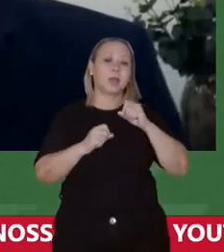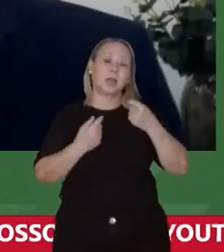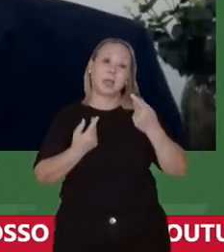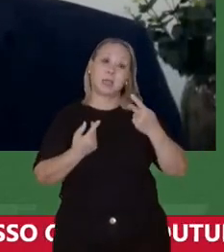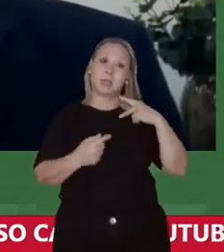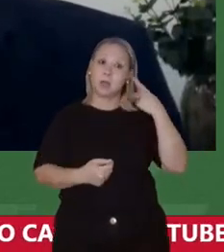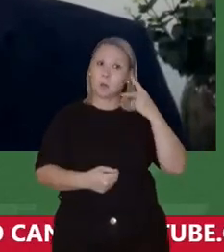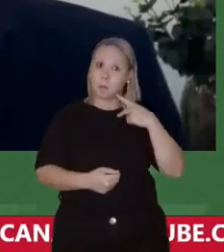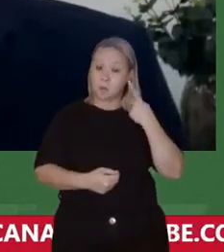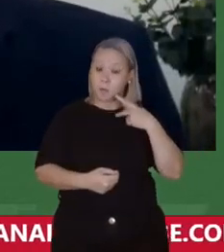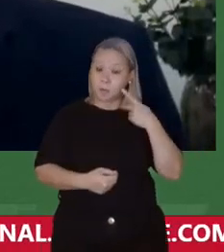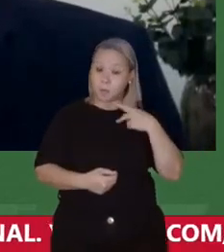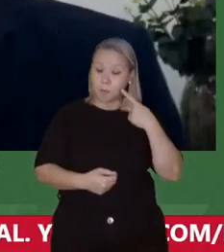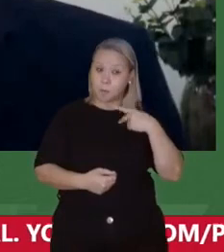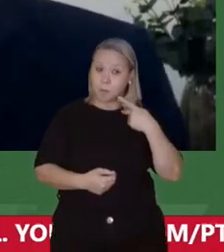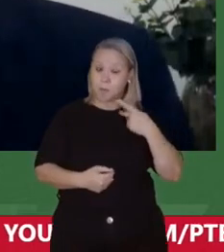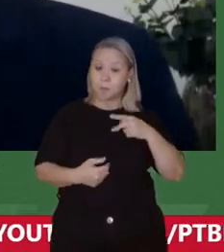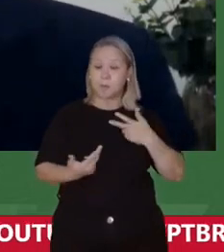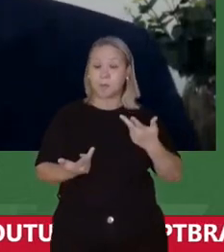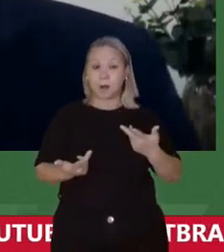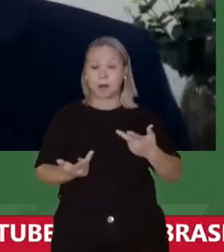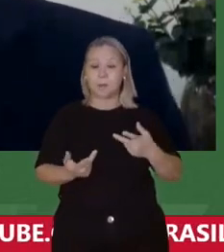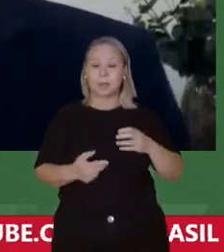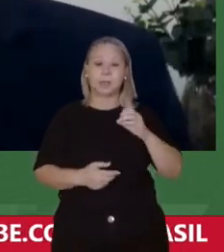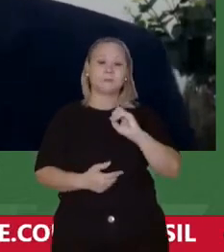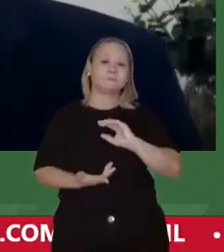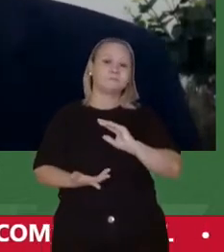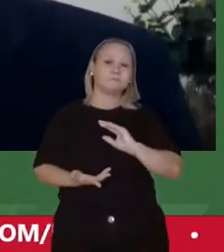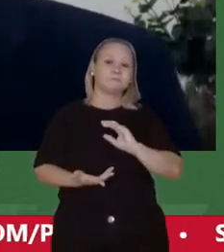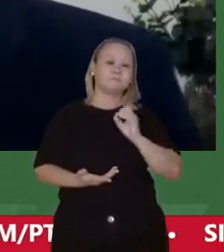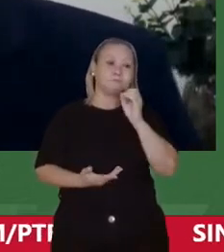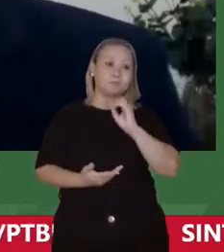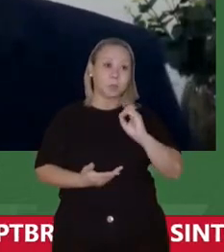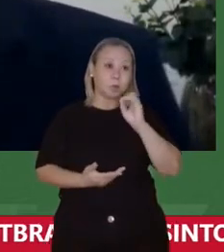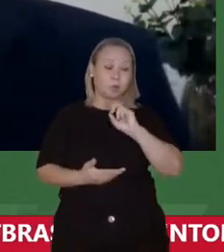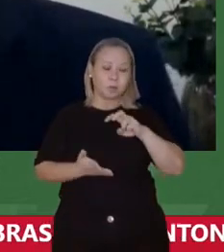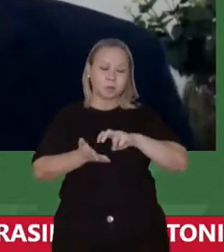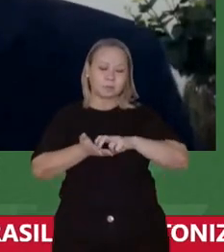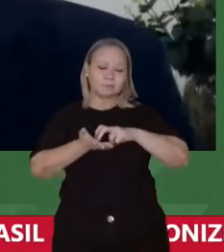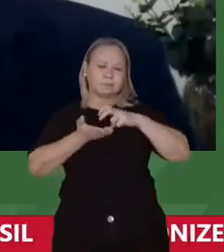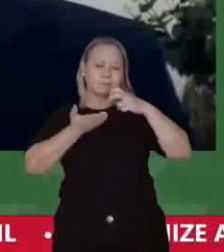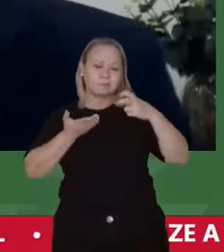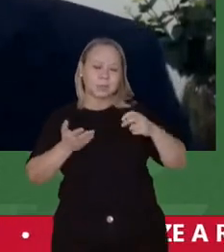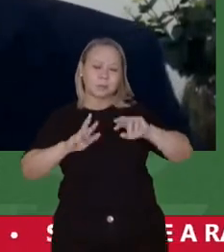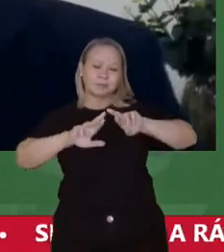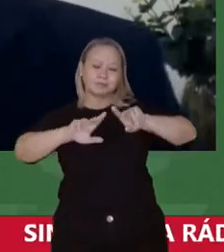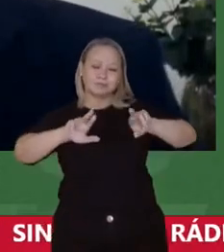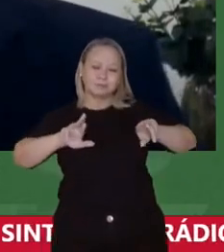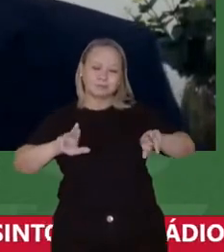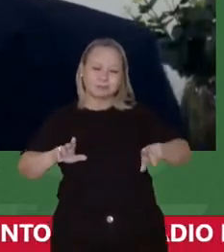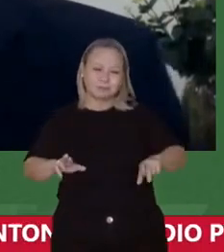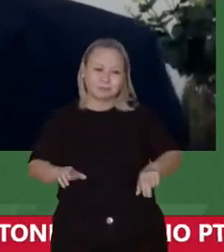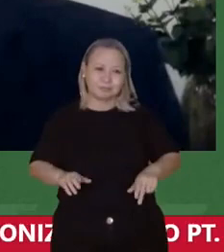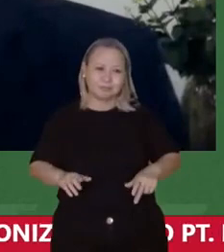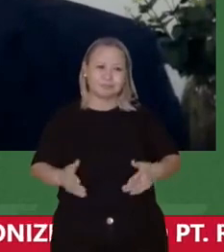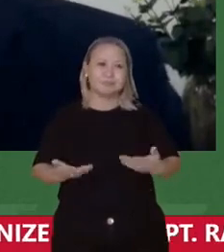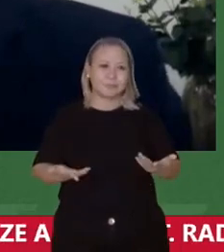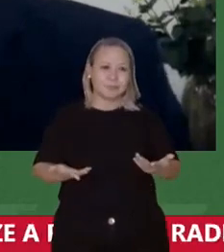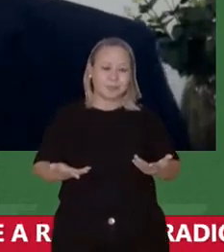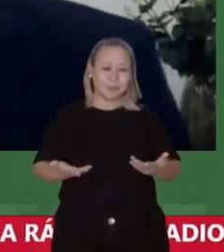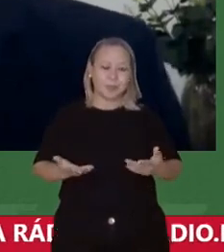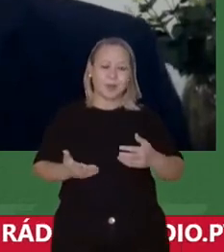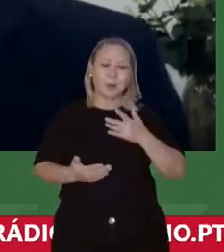parlamento, depois do dia 2 de outubro, possa amanhecer mais plural, mais diverso,